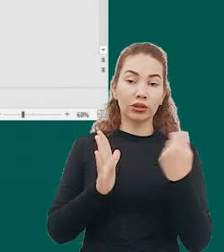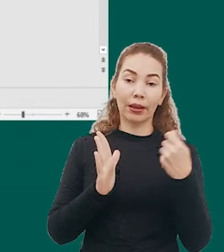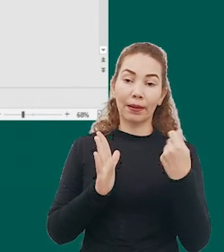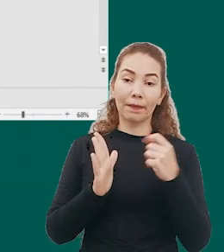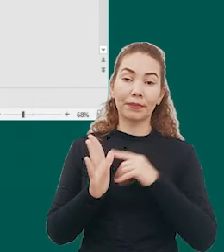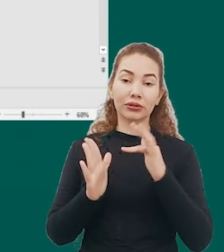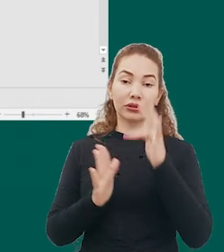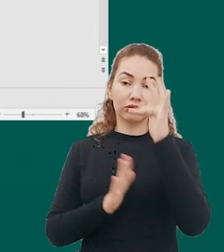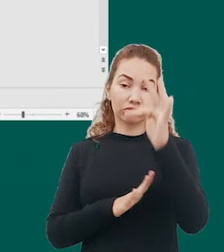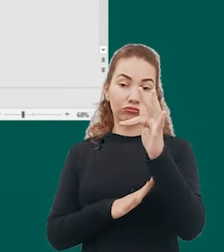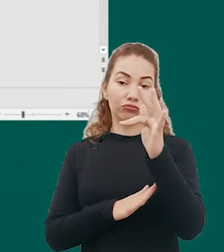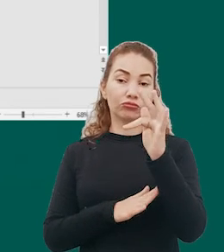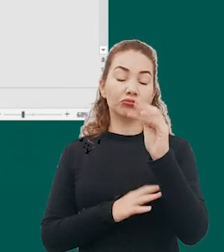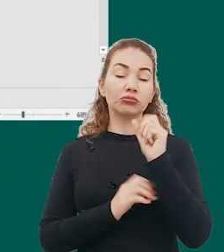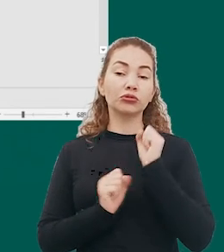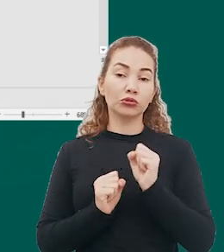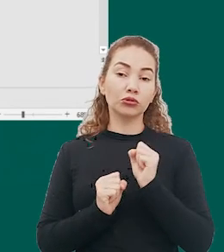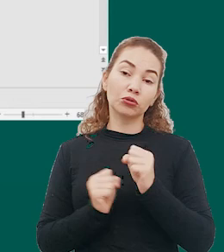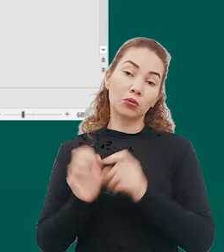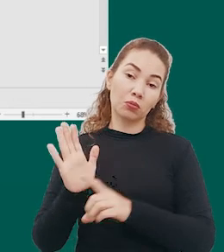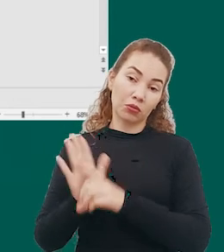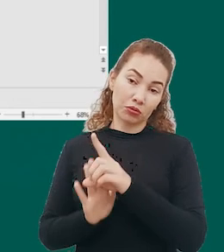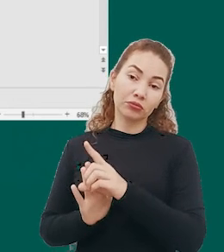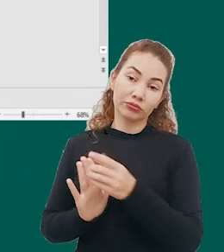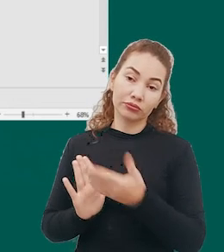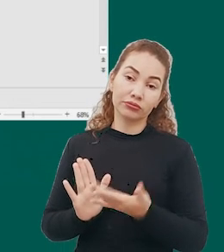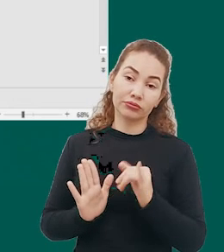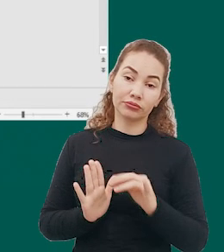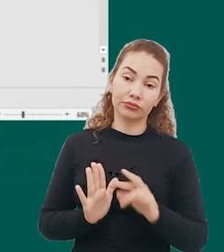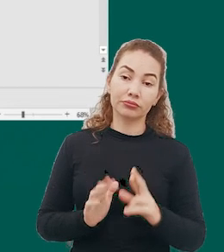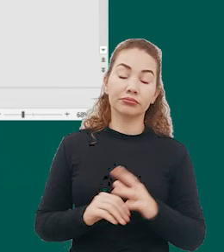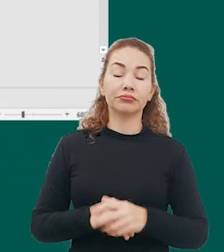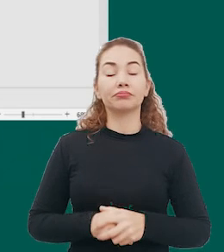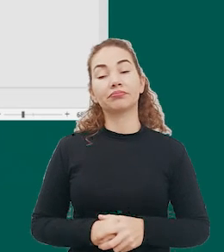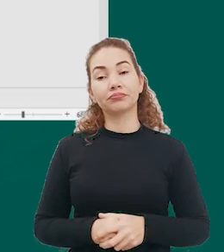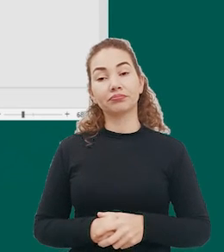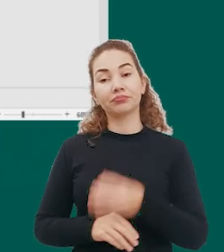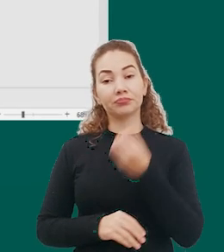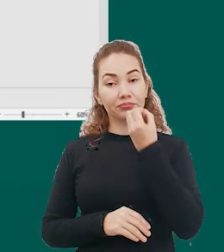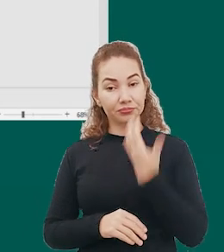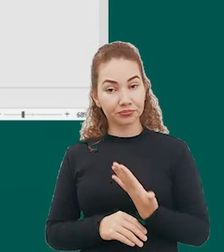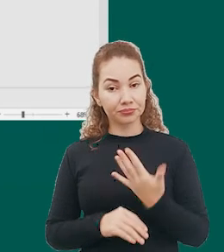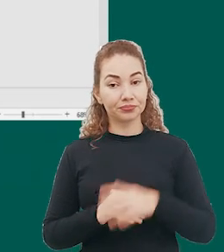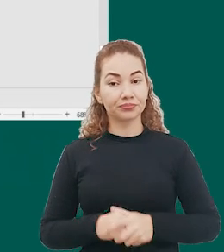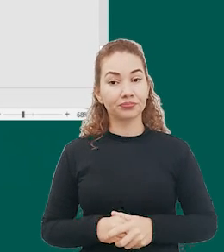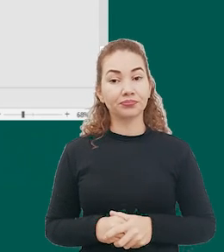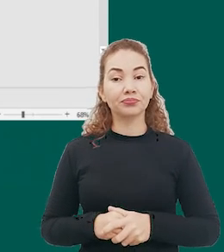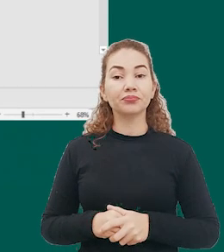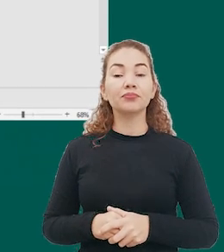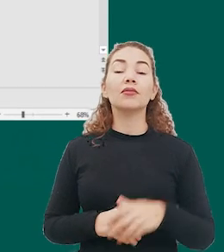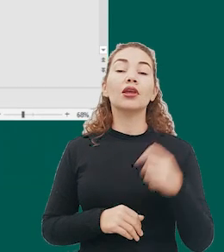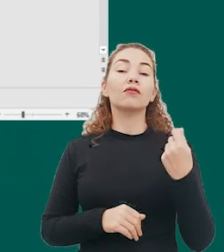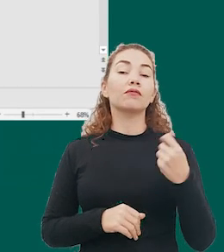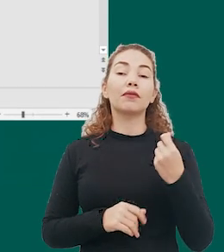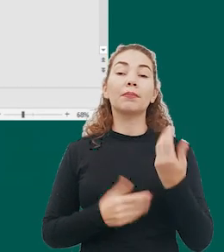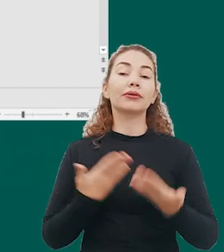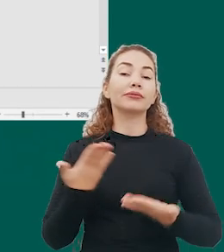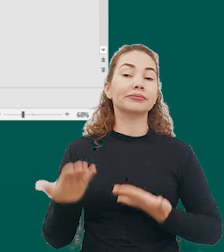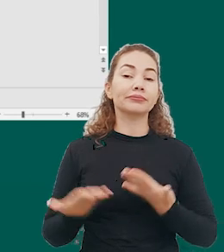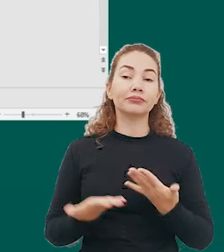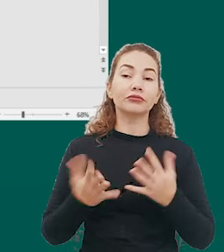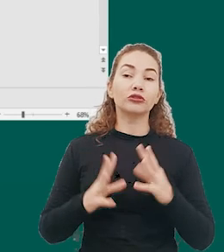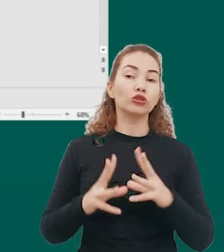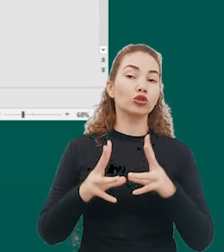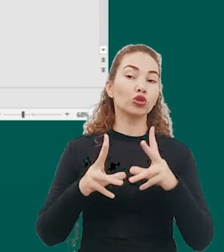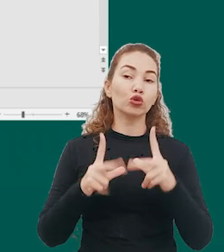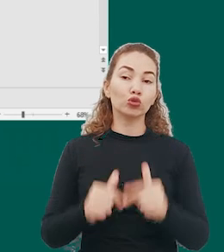precisar futuramente, que pode ser o caso da declaração do imposto de renda. Bom, ele vai precisar considerar